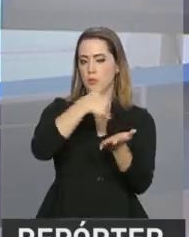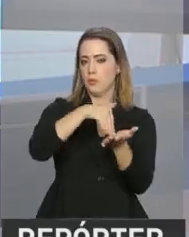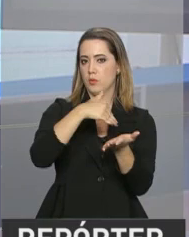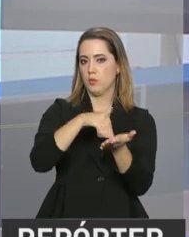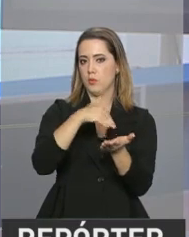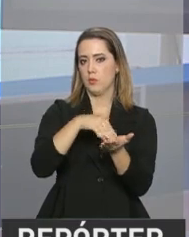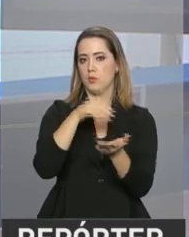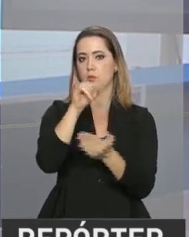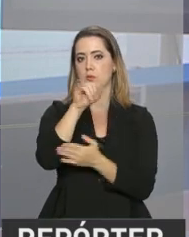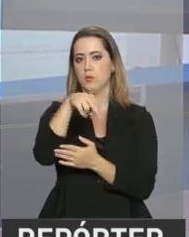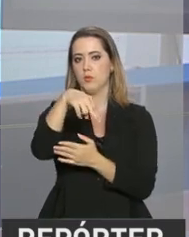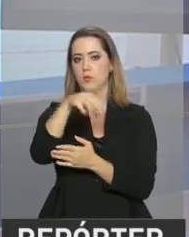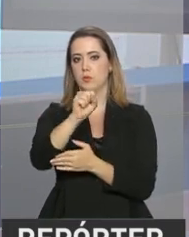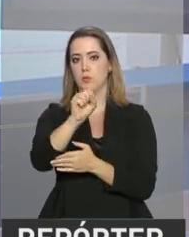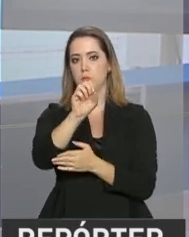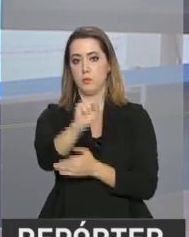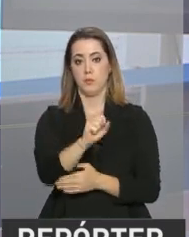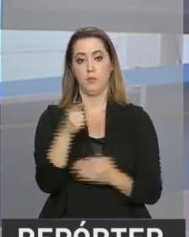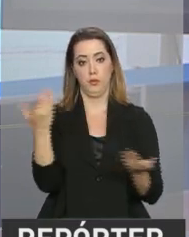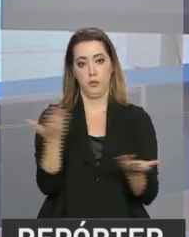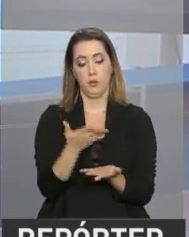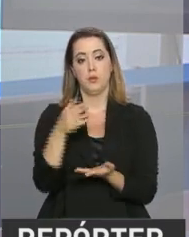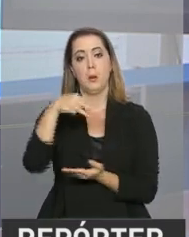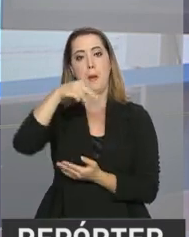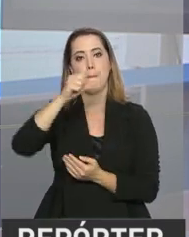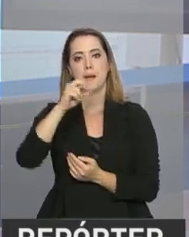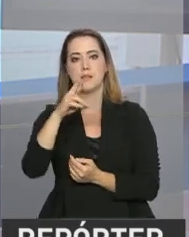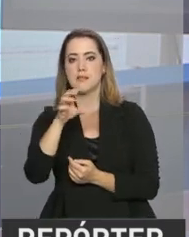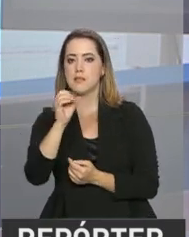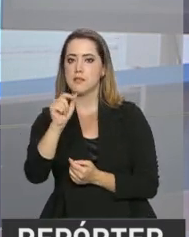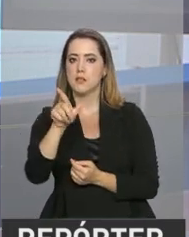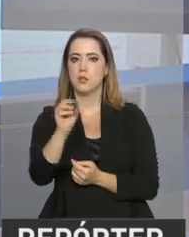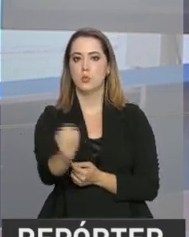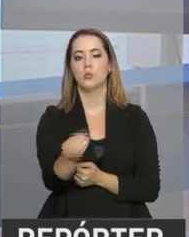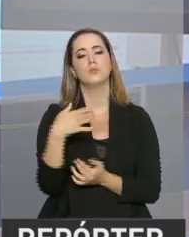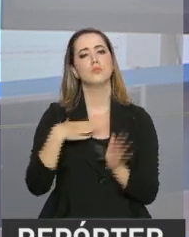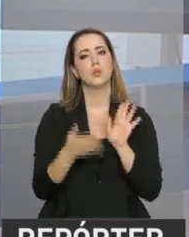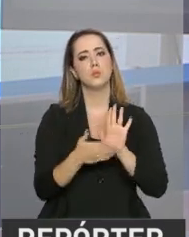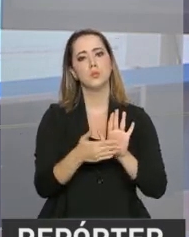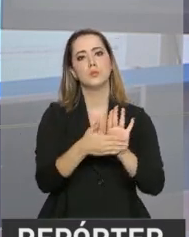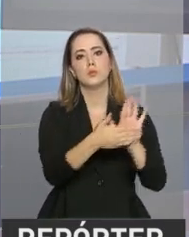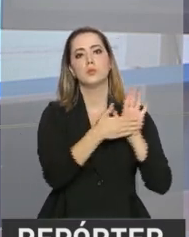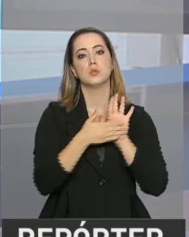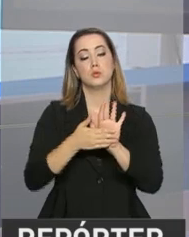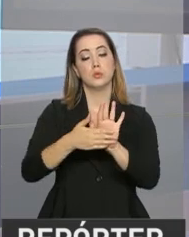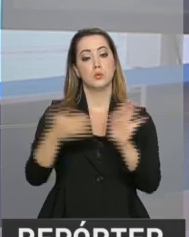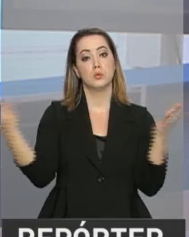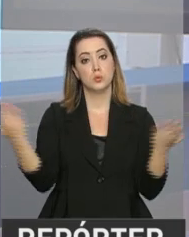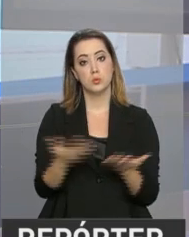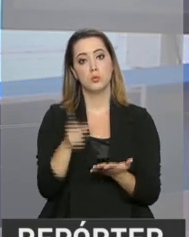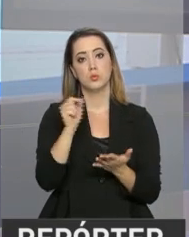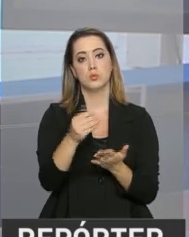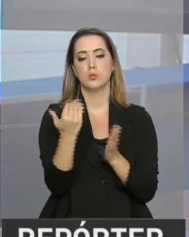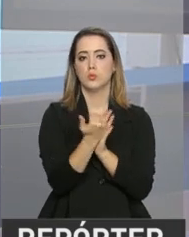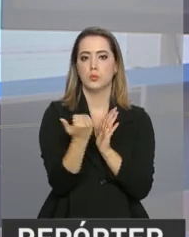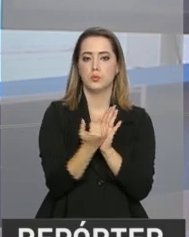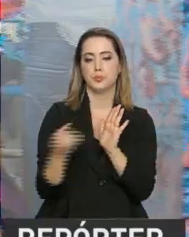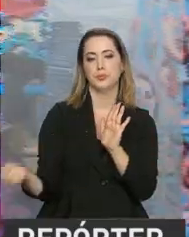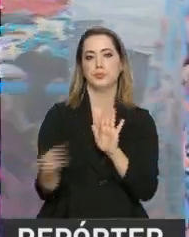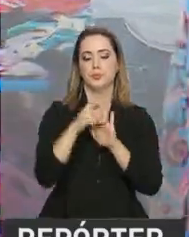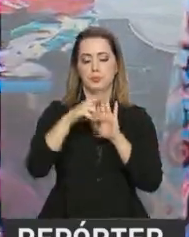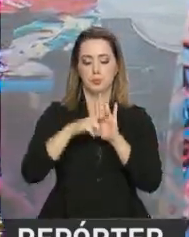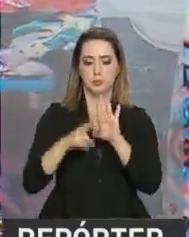previdência social do Ministério da Fazenda Marcelo Caetano apresentou nesta terça-feira o projeto do governo para reforma da